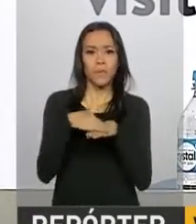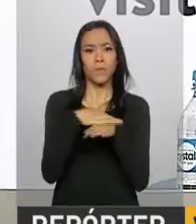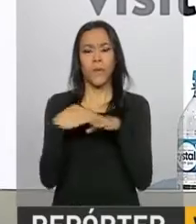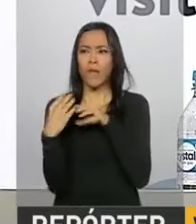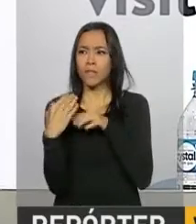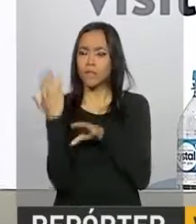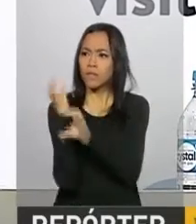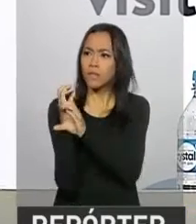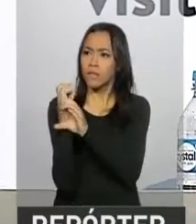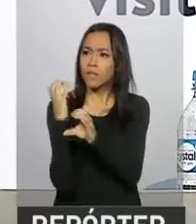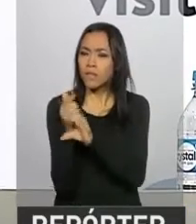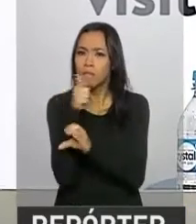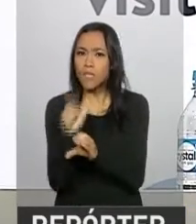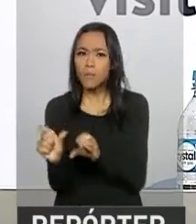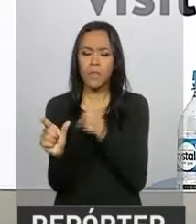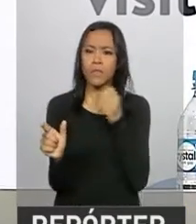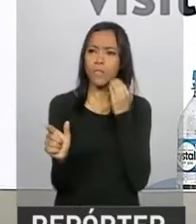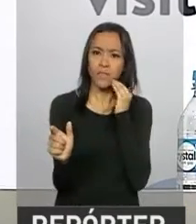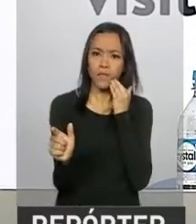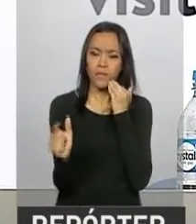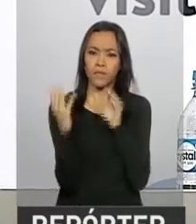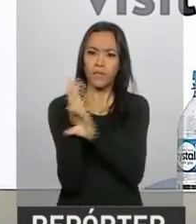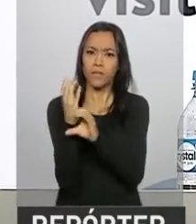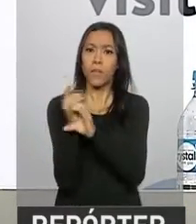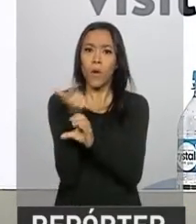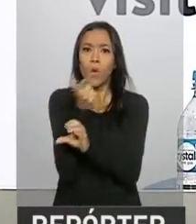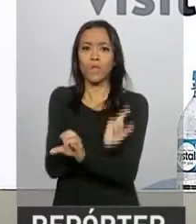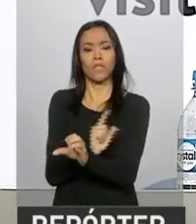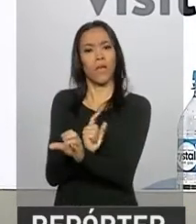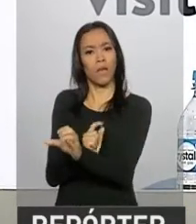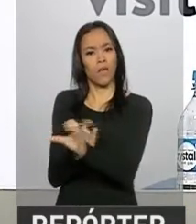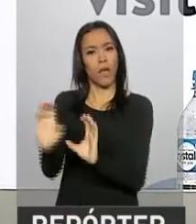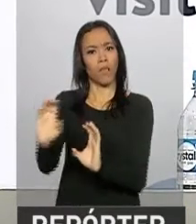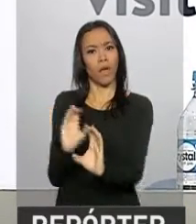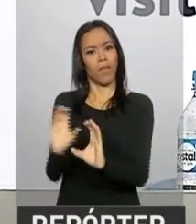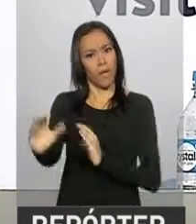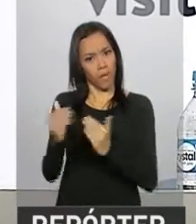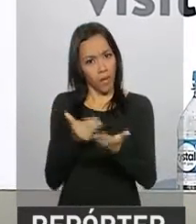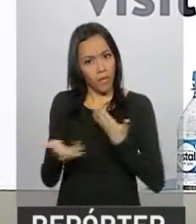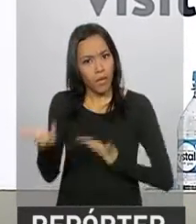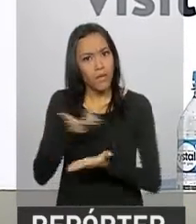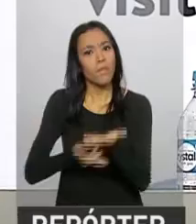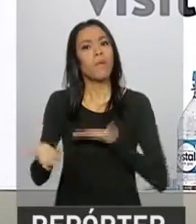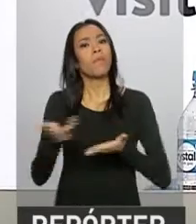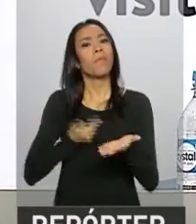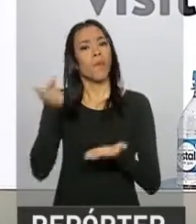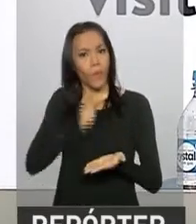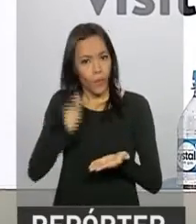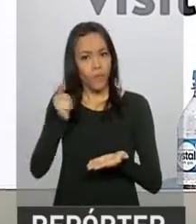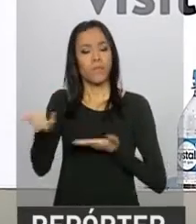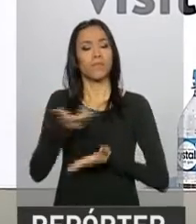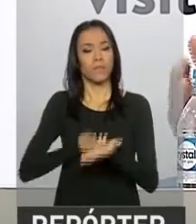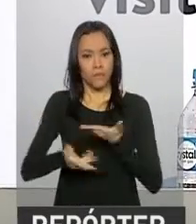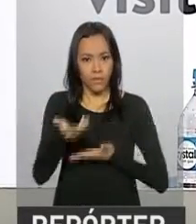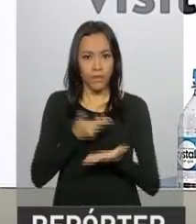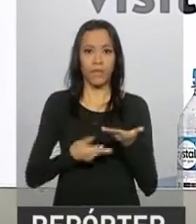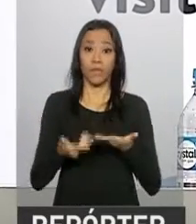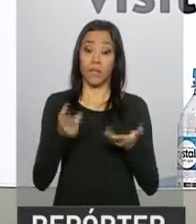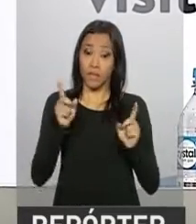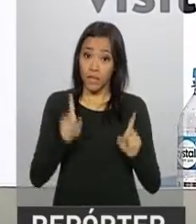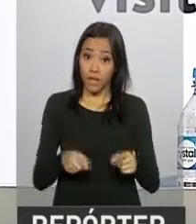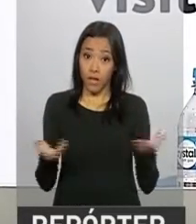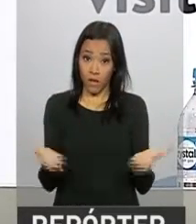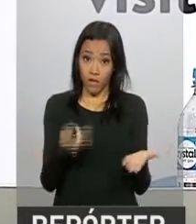com pensar se isso por um um esforço de relacionamento cada vez mais raro e